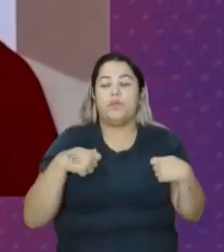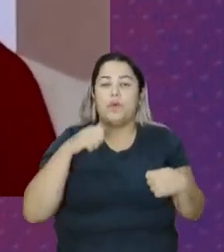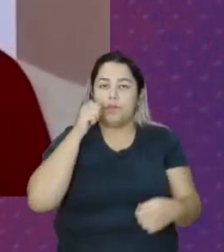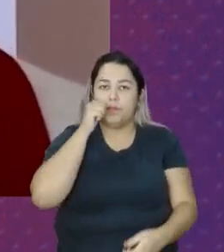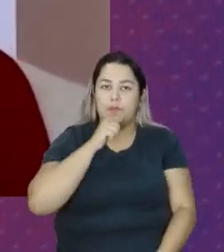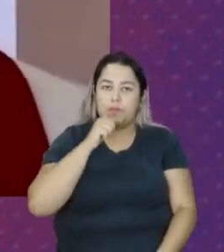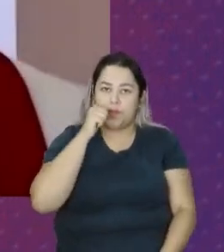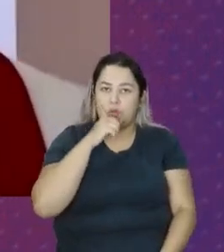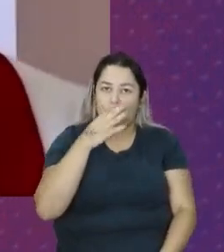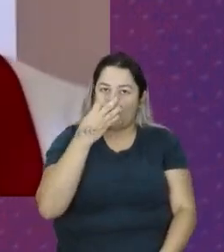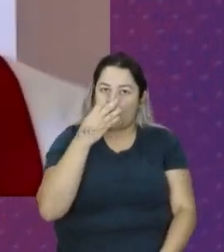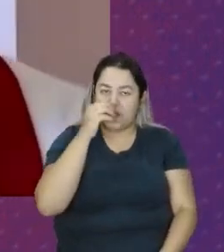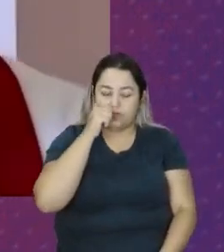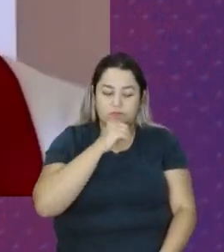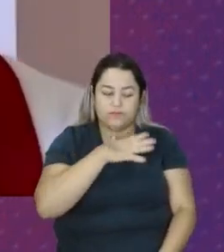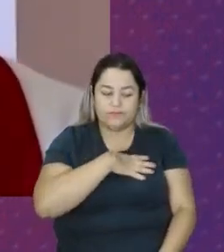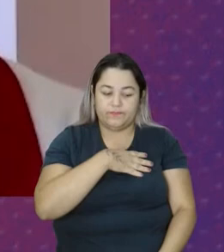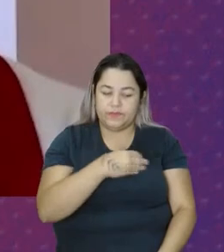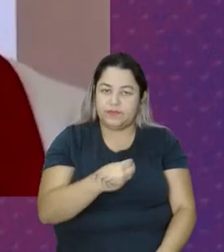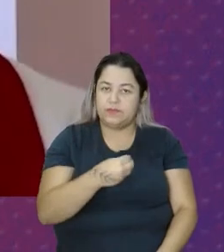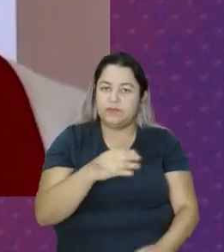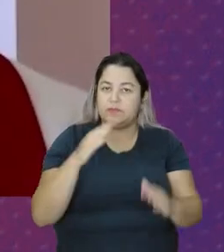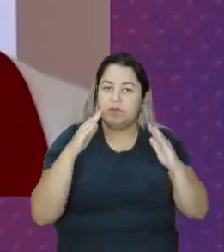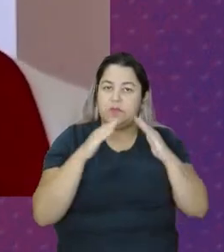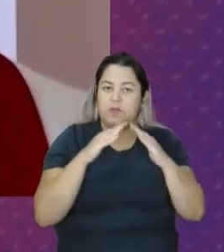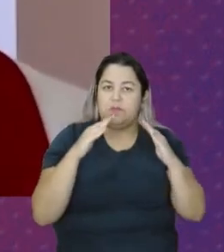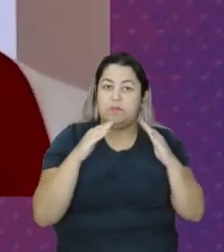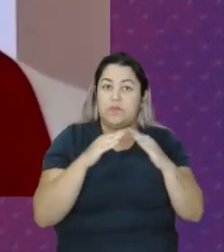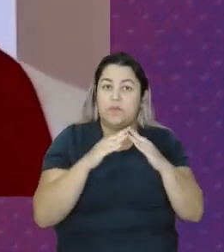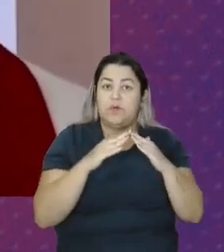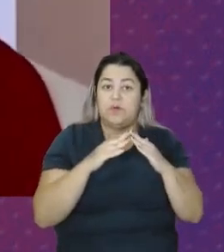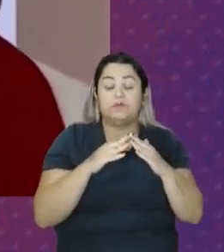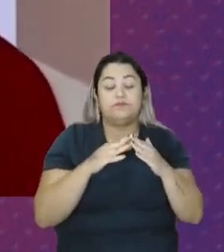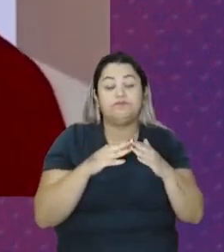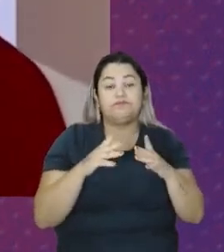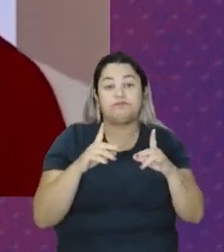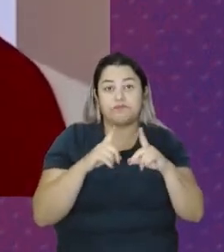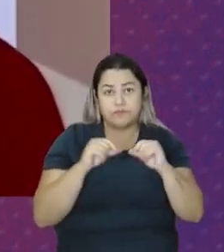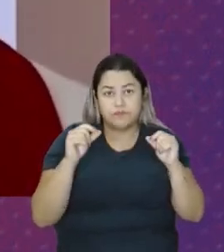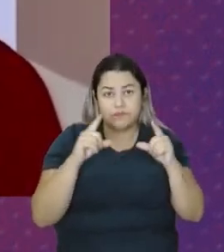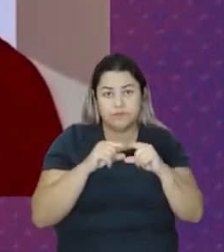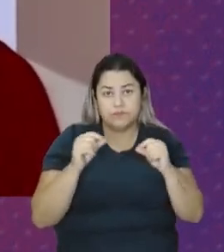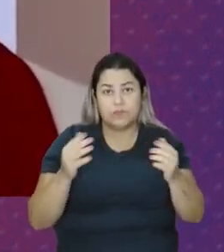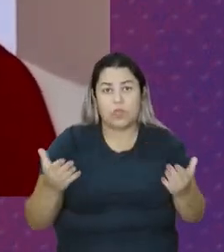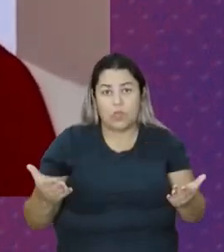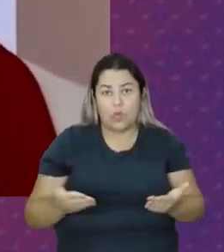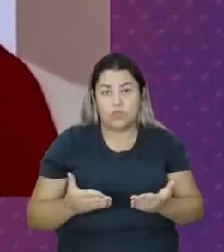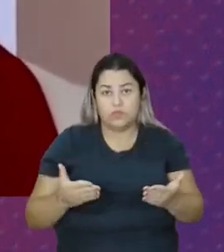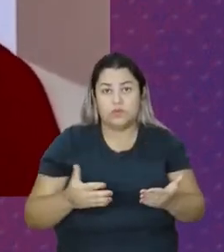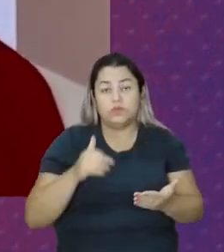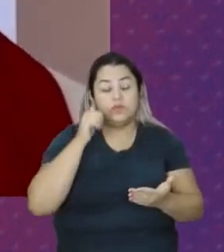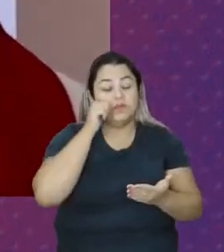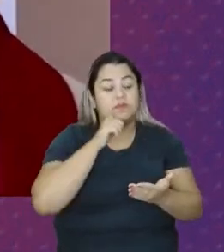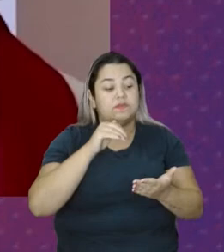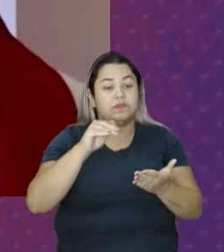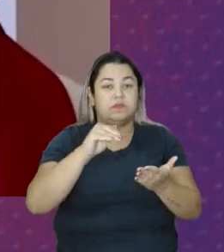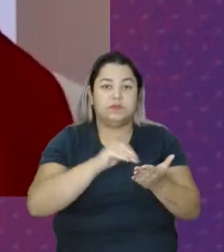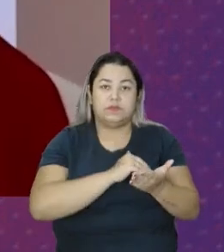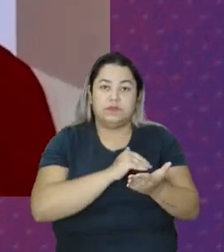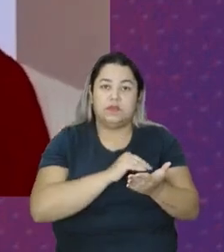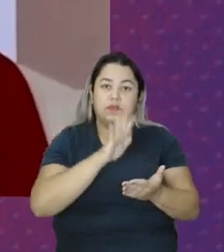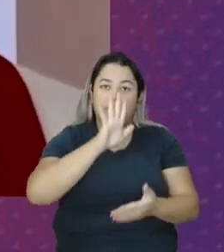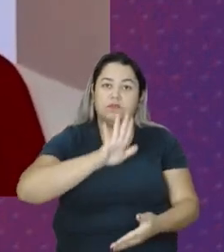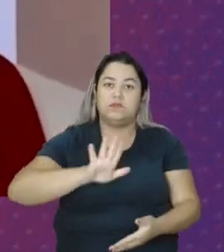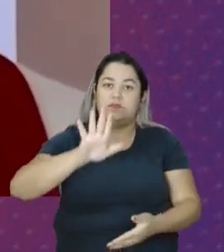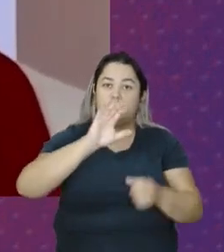mulher que tem 4 filhas, moro atualmente em Brasília e hoje eu sou secretária